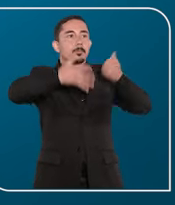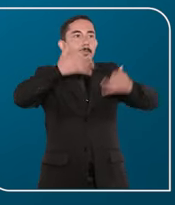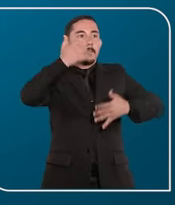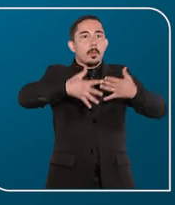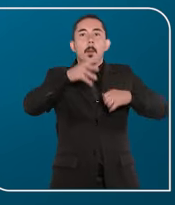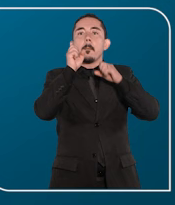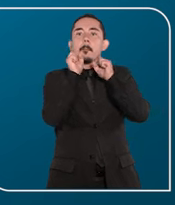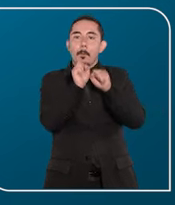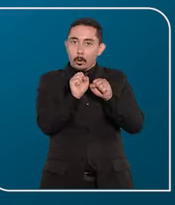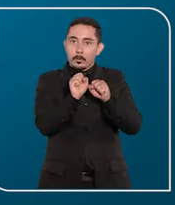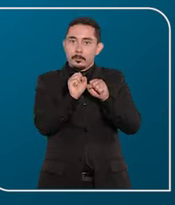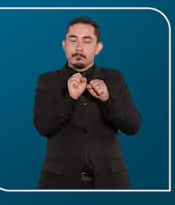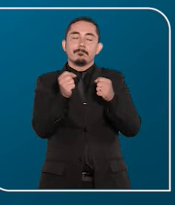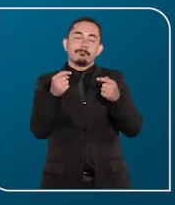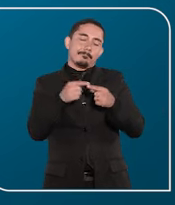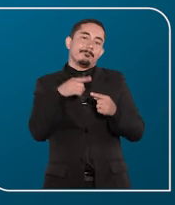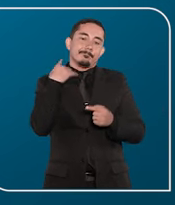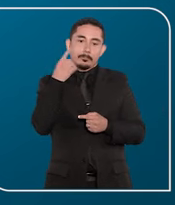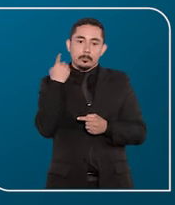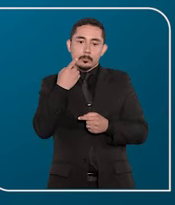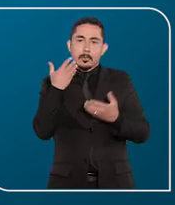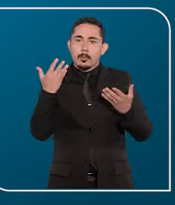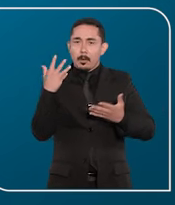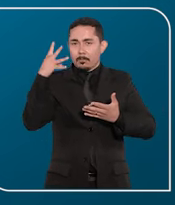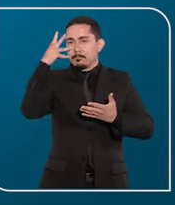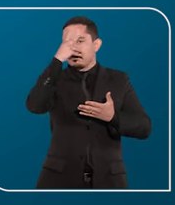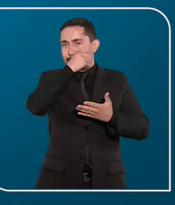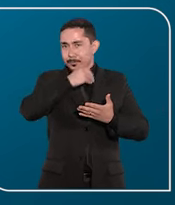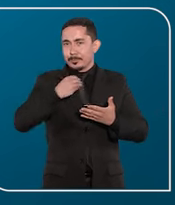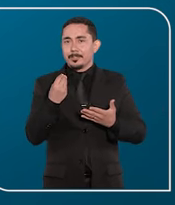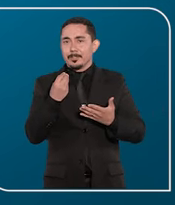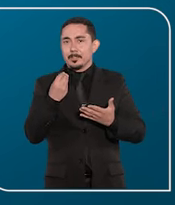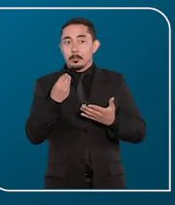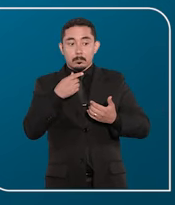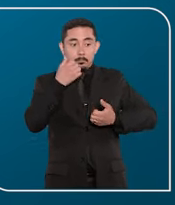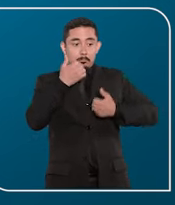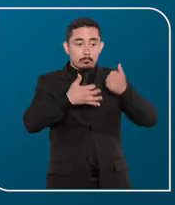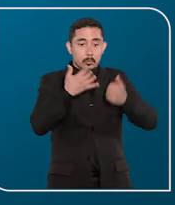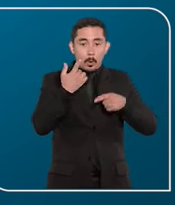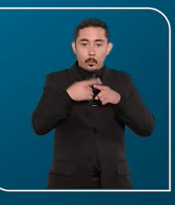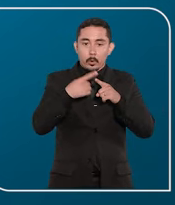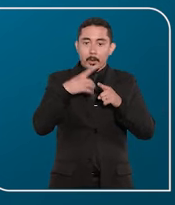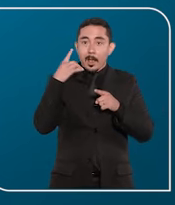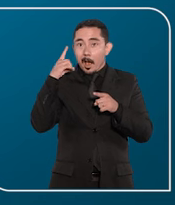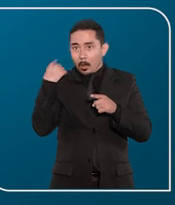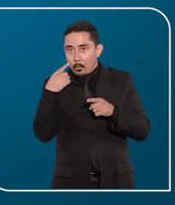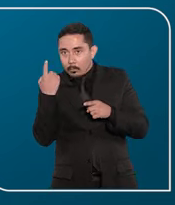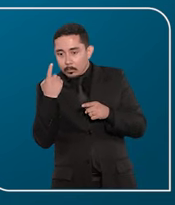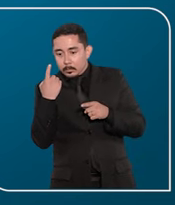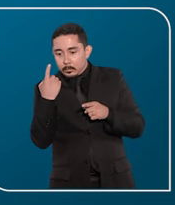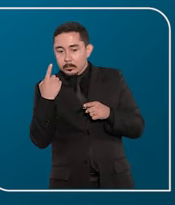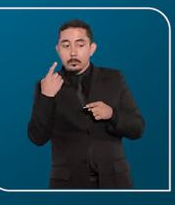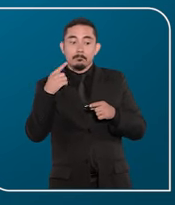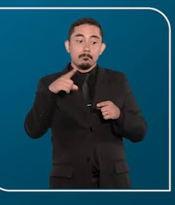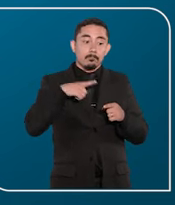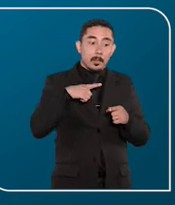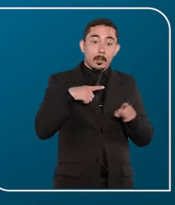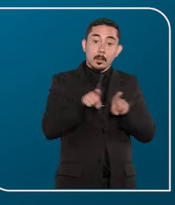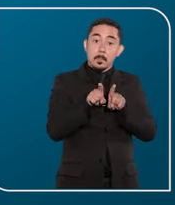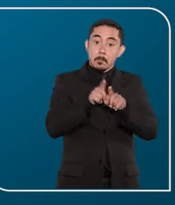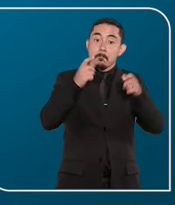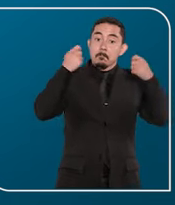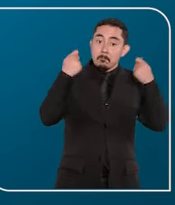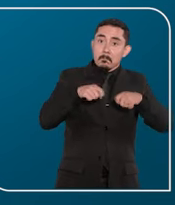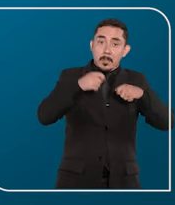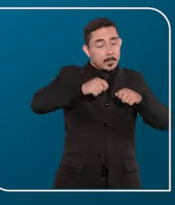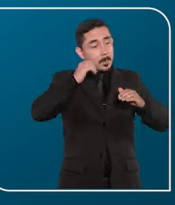talvez, ela se torna tão bela em razão desses atributos que nós, advogados, temos e precisamos cada vez mais